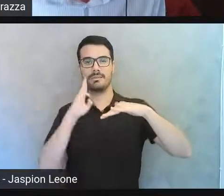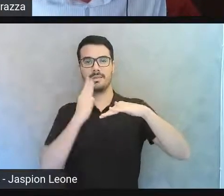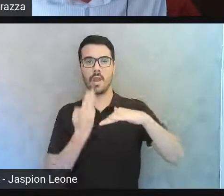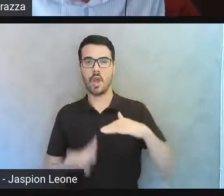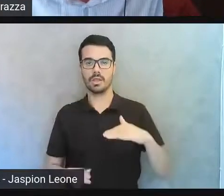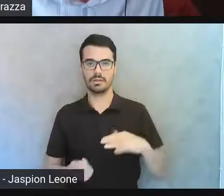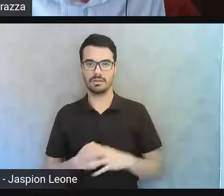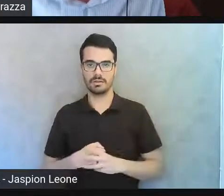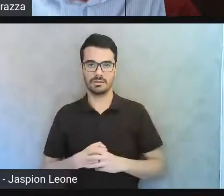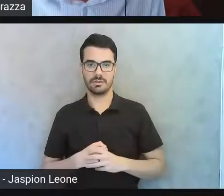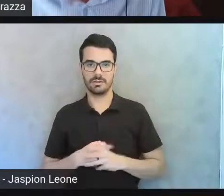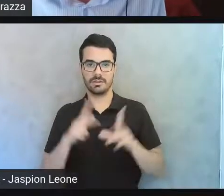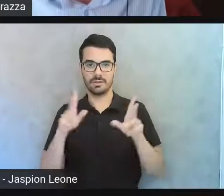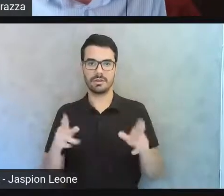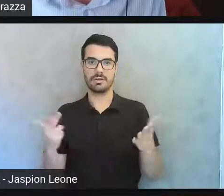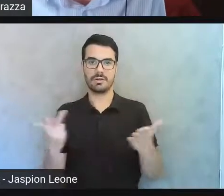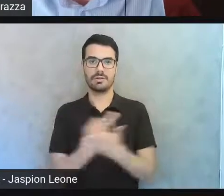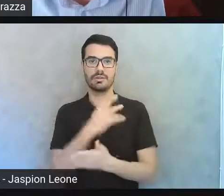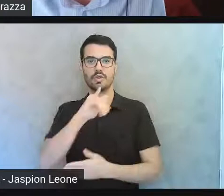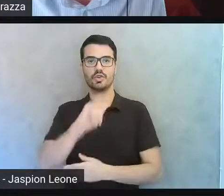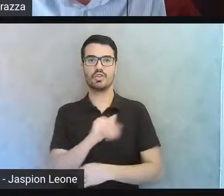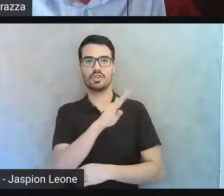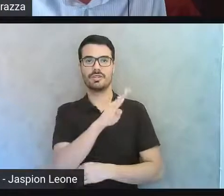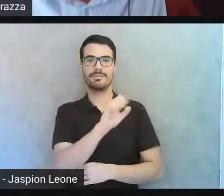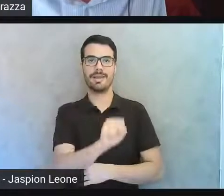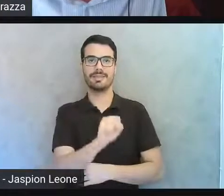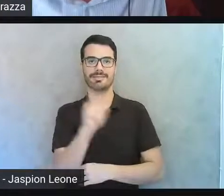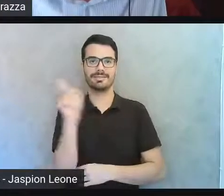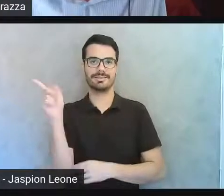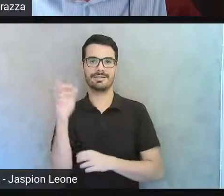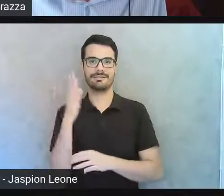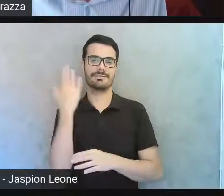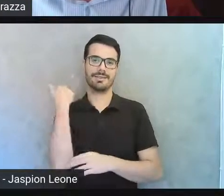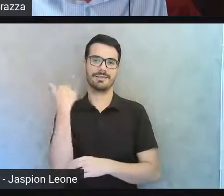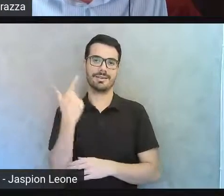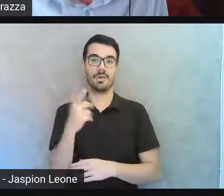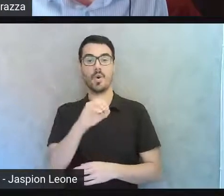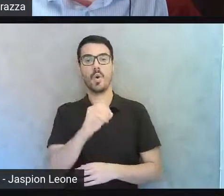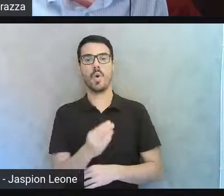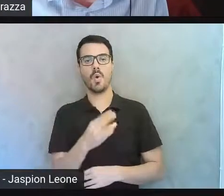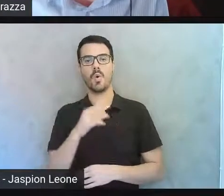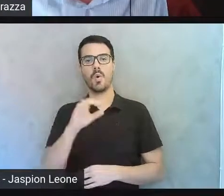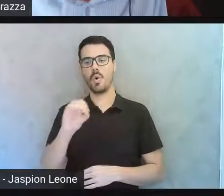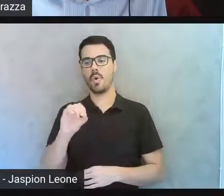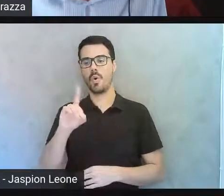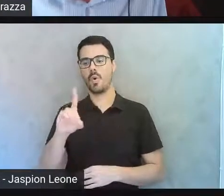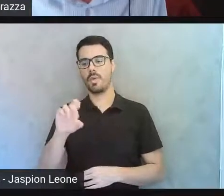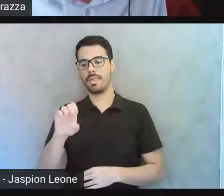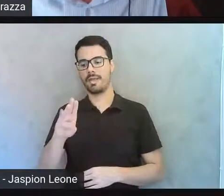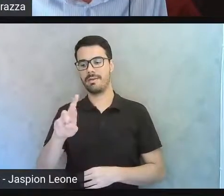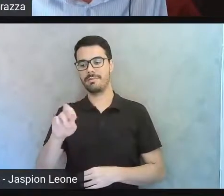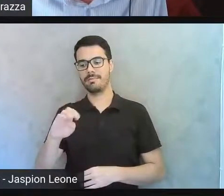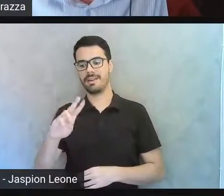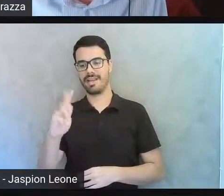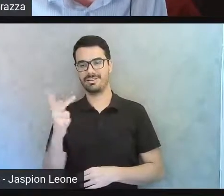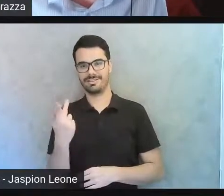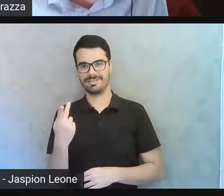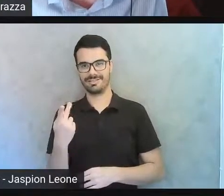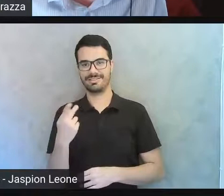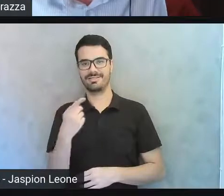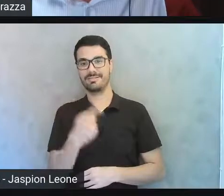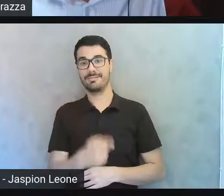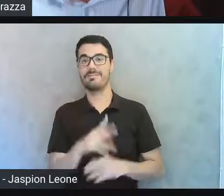eleição como a JBS fez, ou como a Odebrecht fez, né? Faz sentido a doação de empresas, mas com